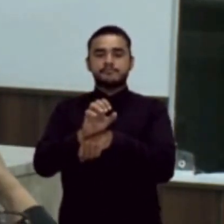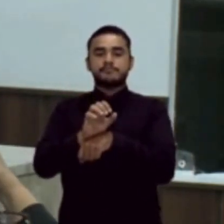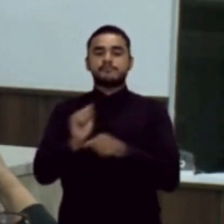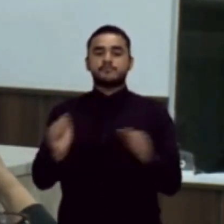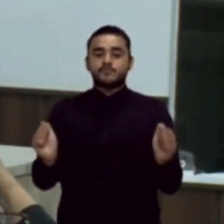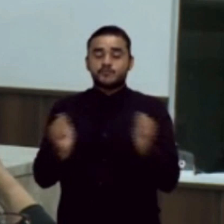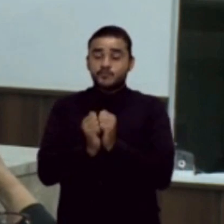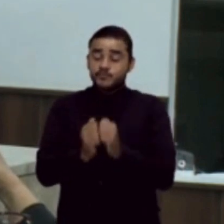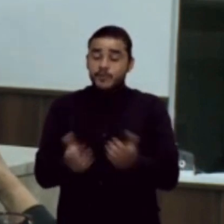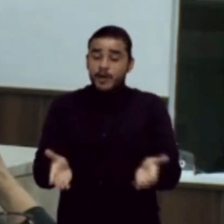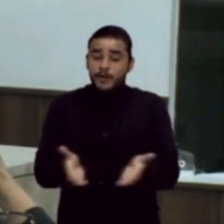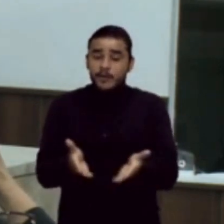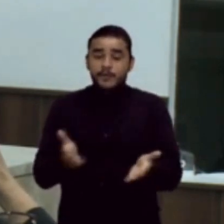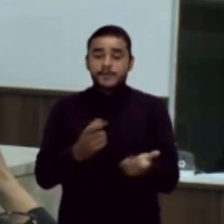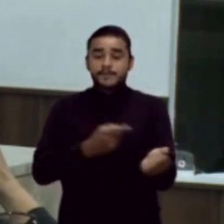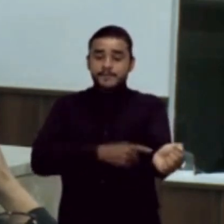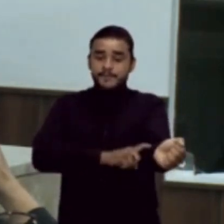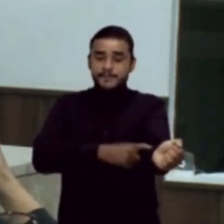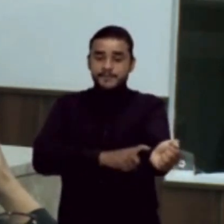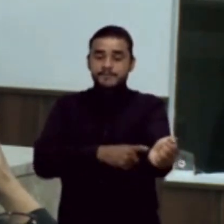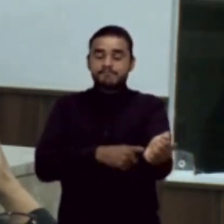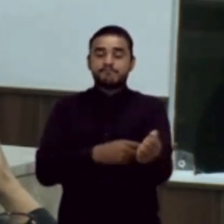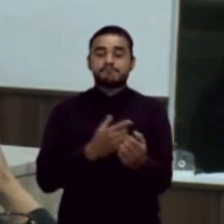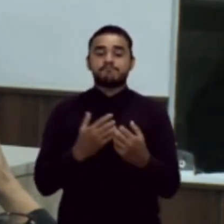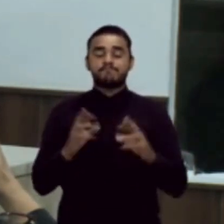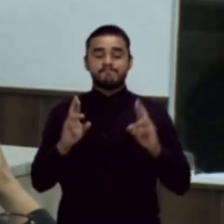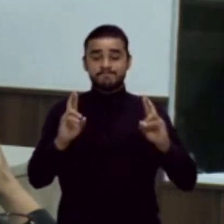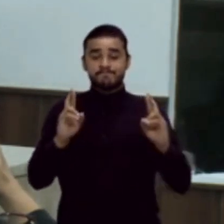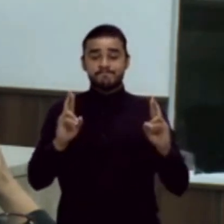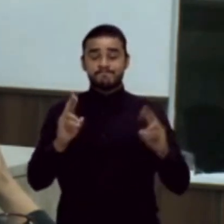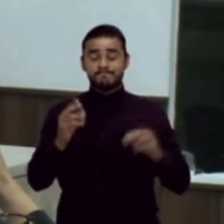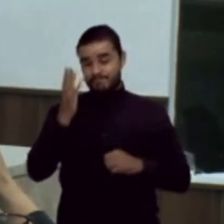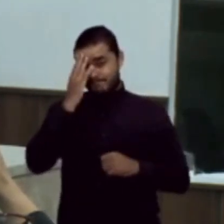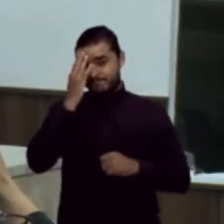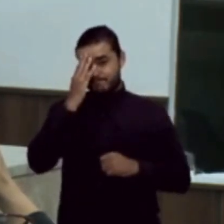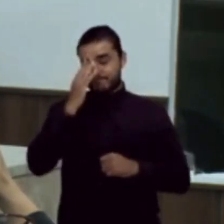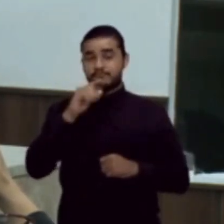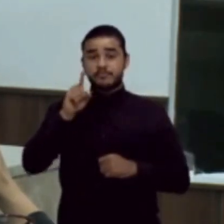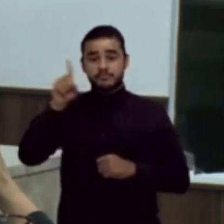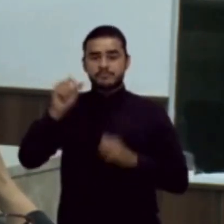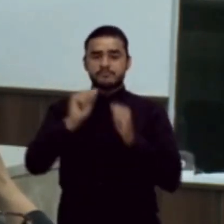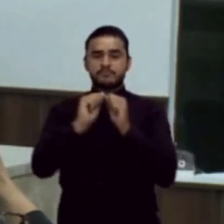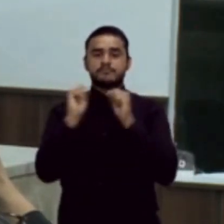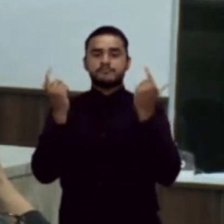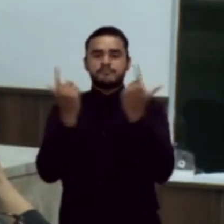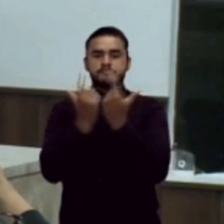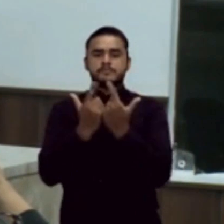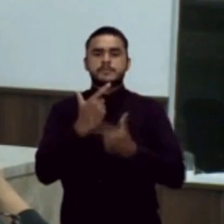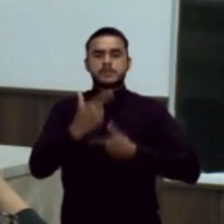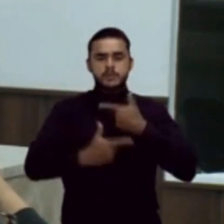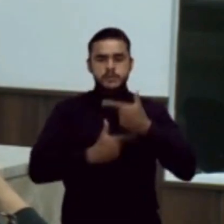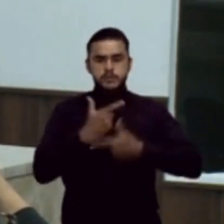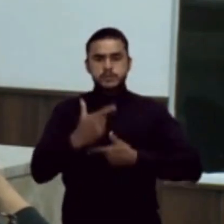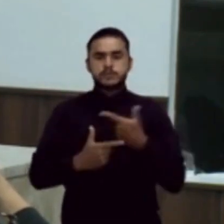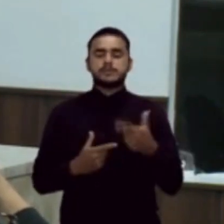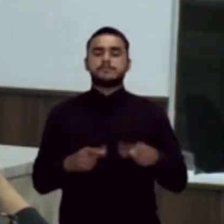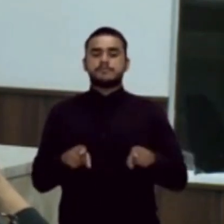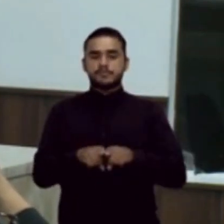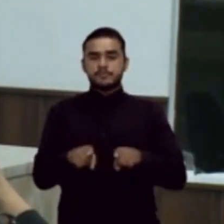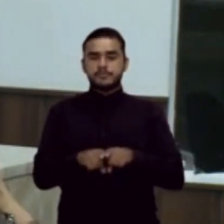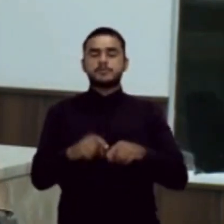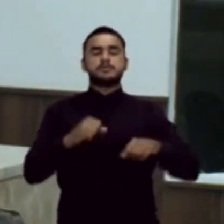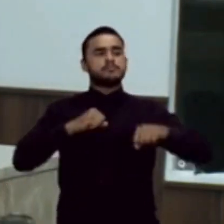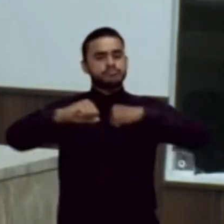Elmano. Eu espero poder, na Assembleia, qualificar, fortalecer o debate e a interação com a